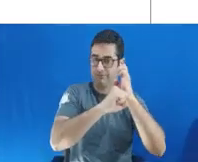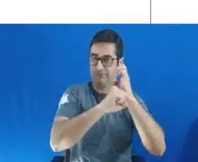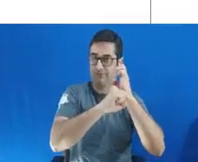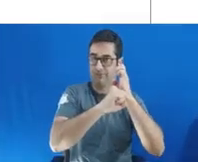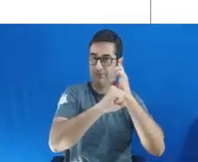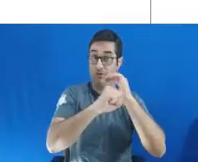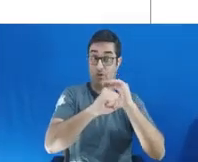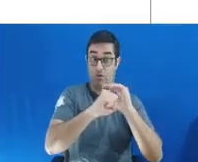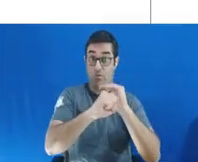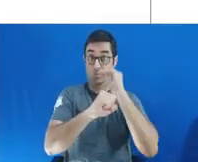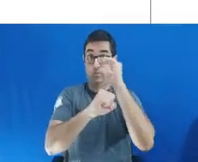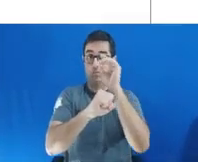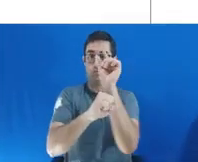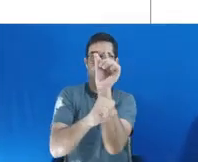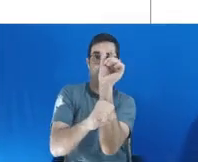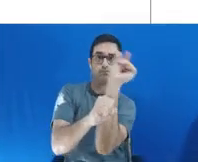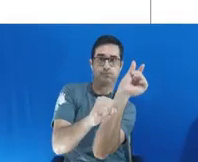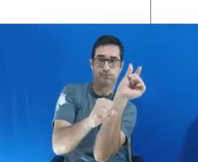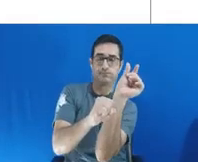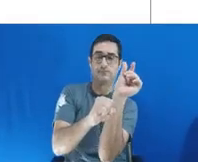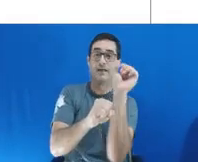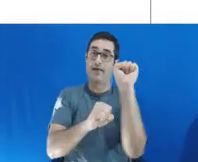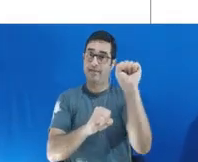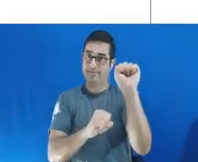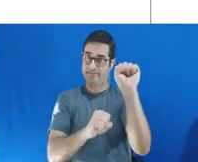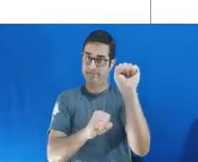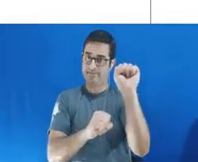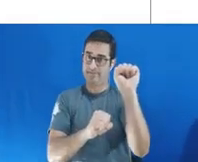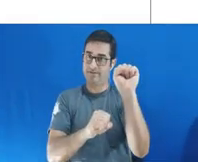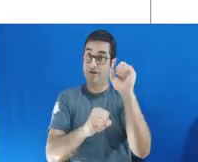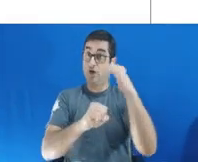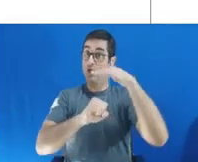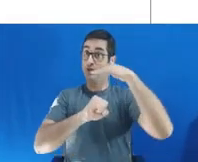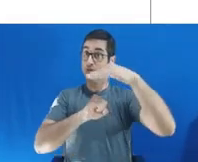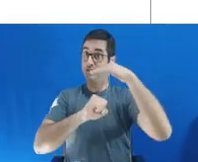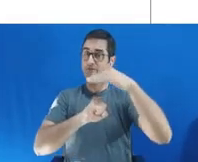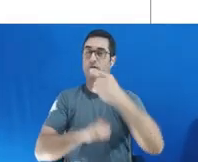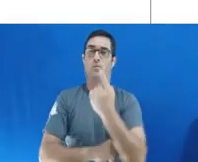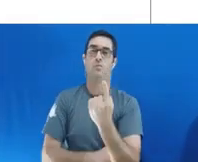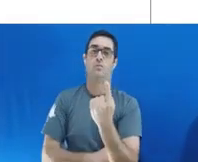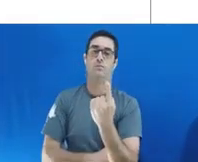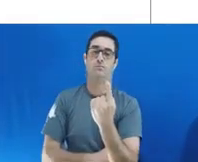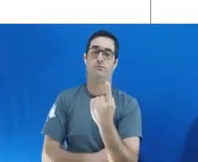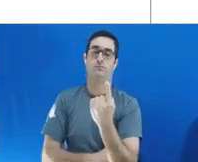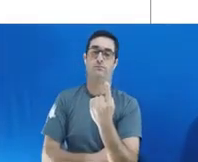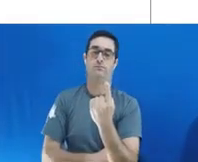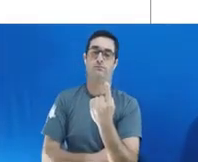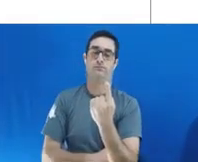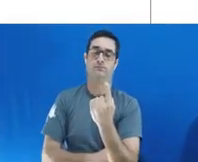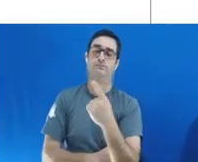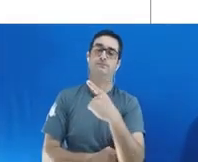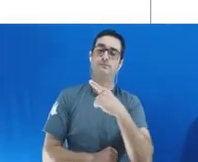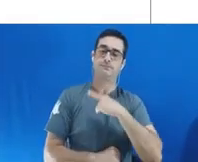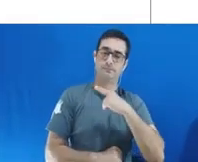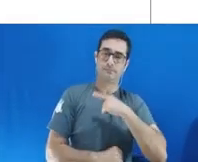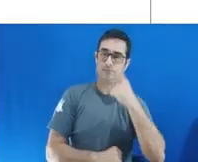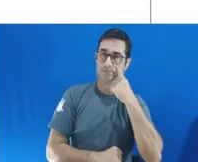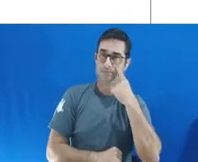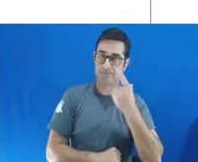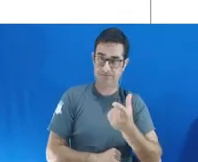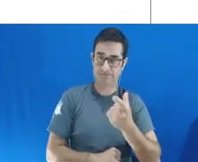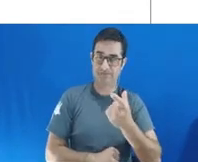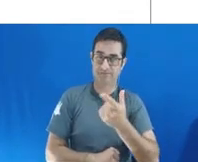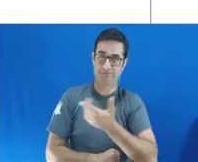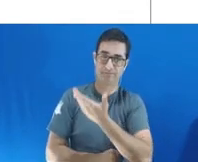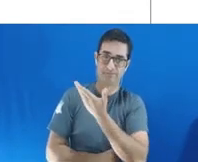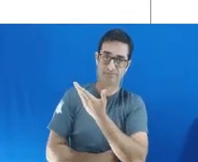no subnível S, no nível 1. Então, está aqui, ó. Eu vou utilizar o